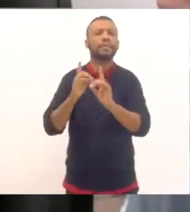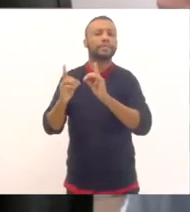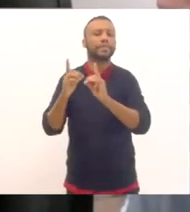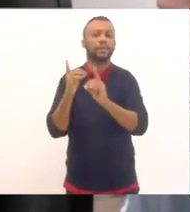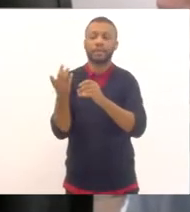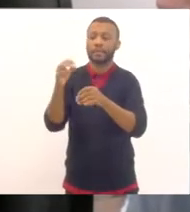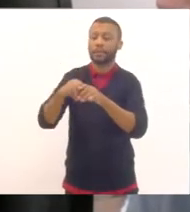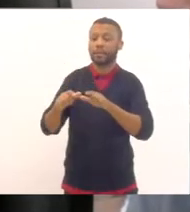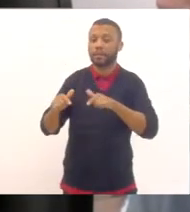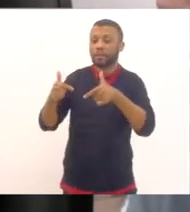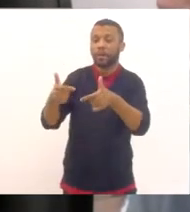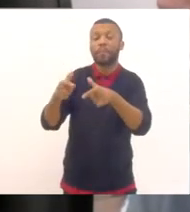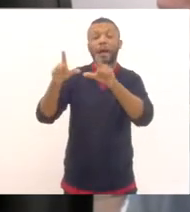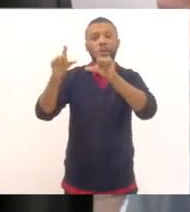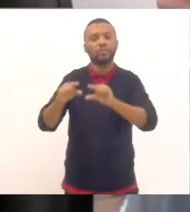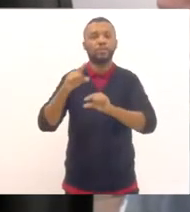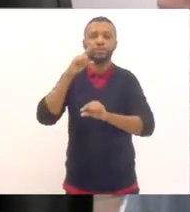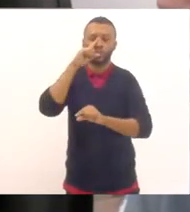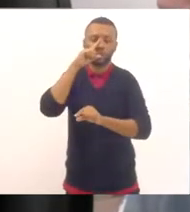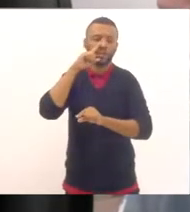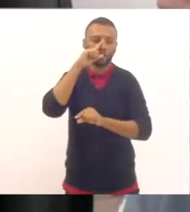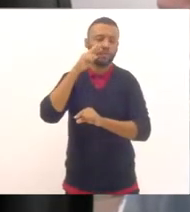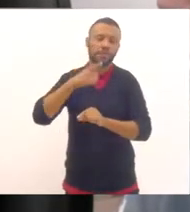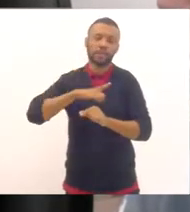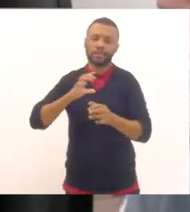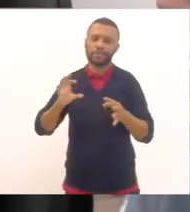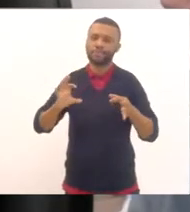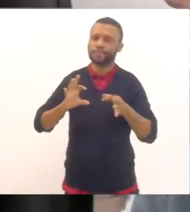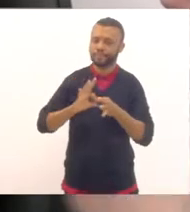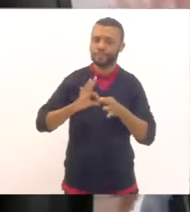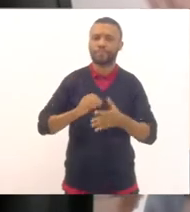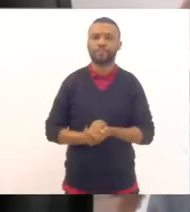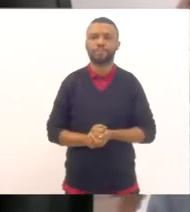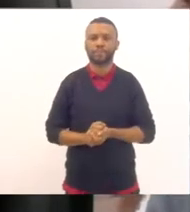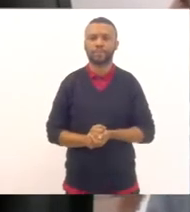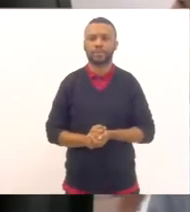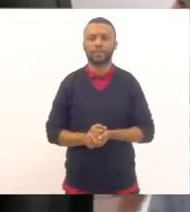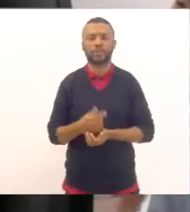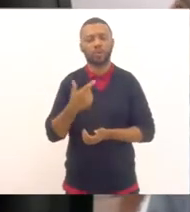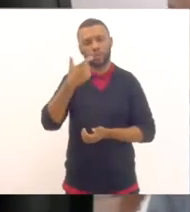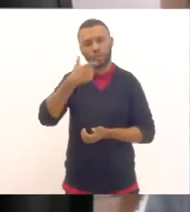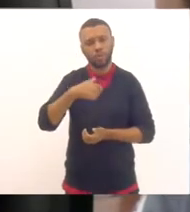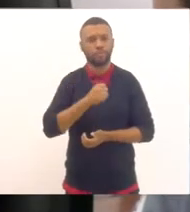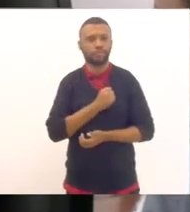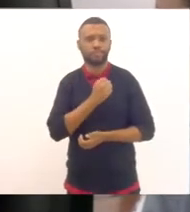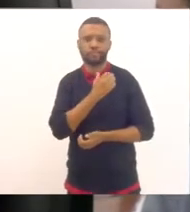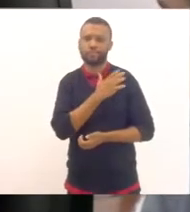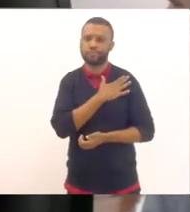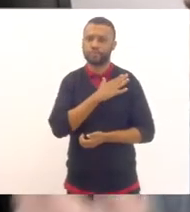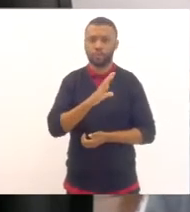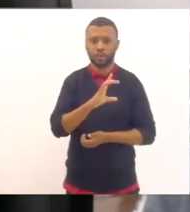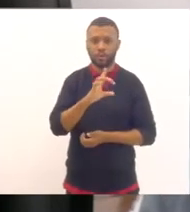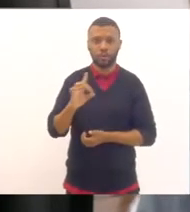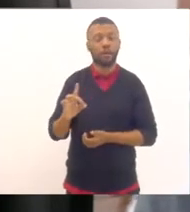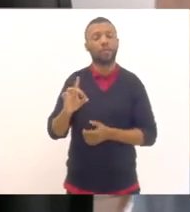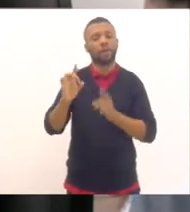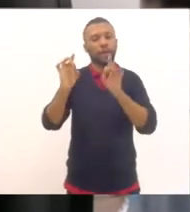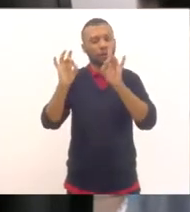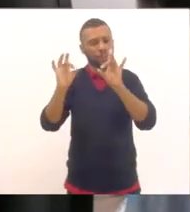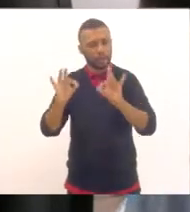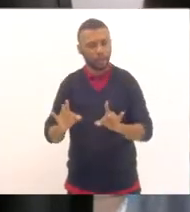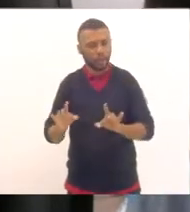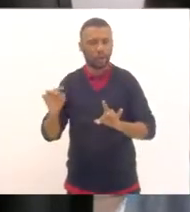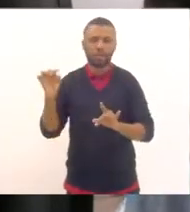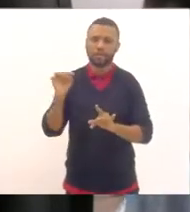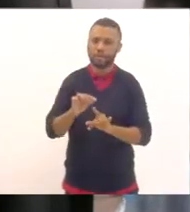aplicado é eu sou o comandante do comando e por cima de especializado então a gente muito sensível já